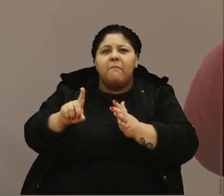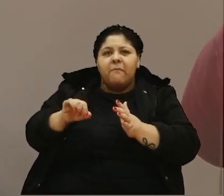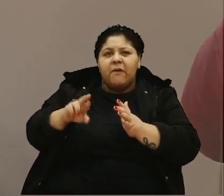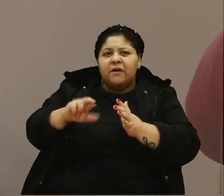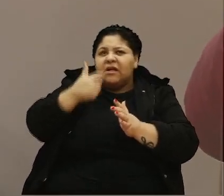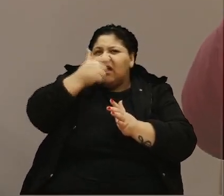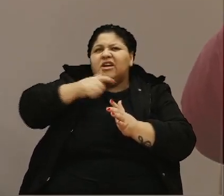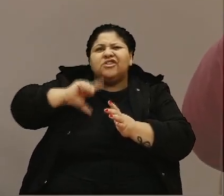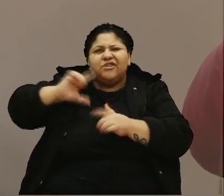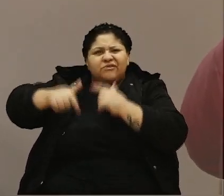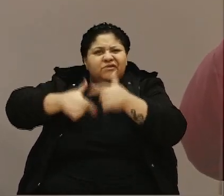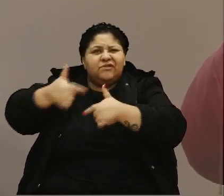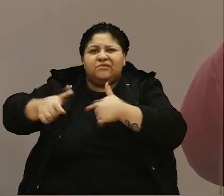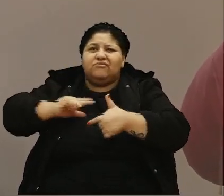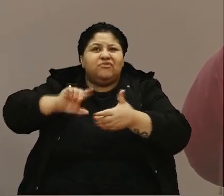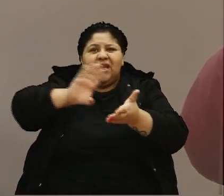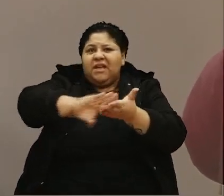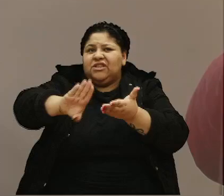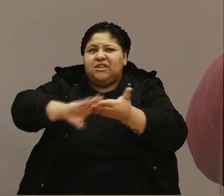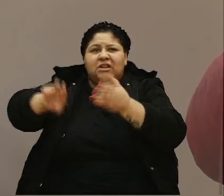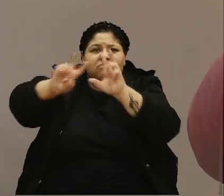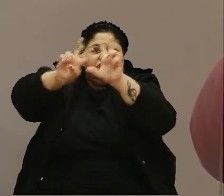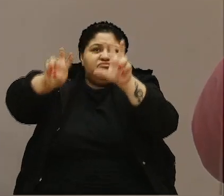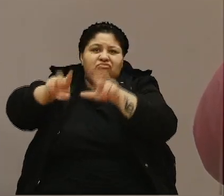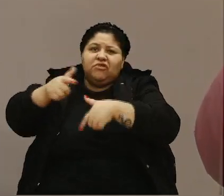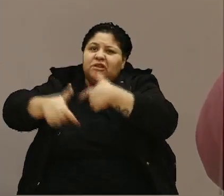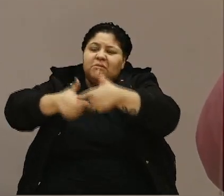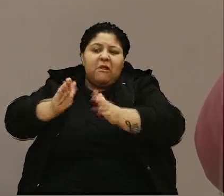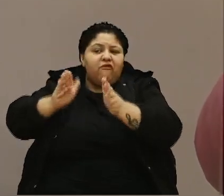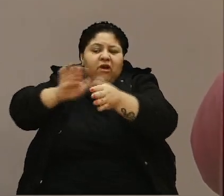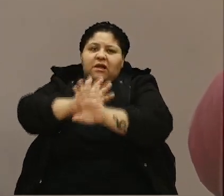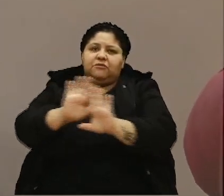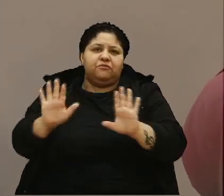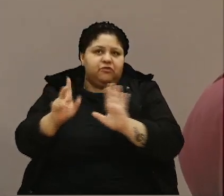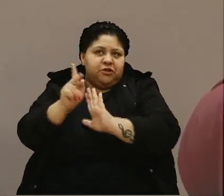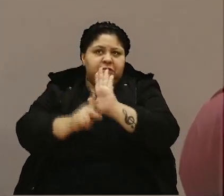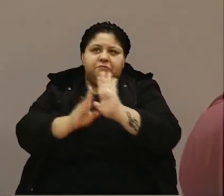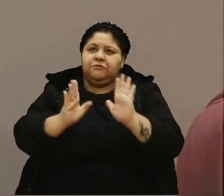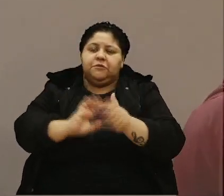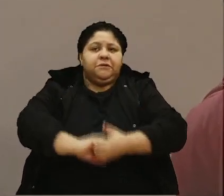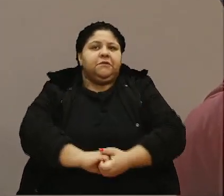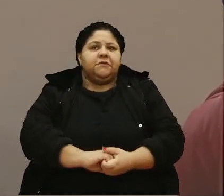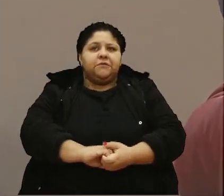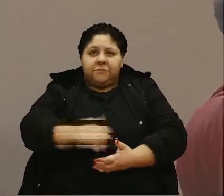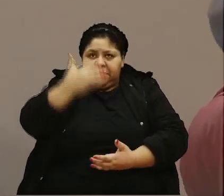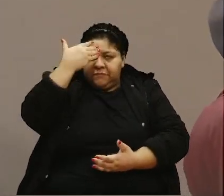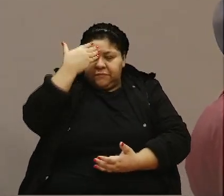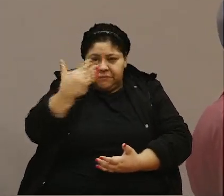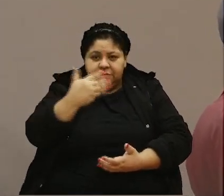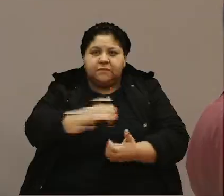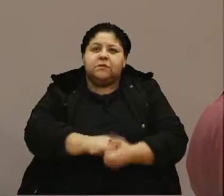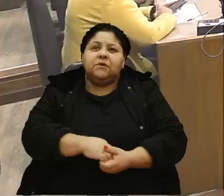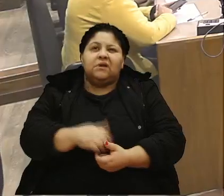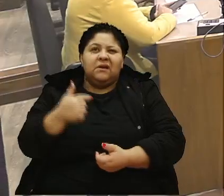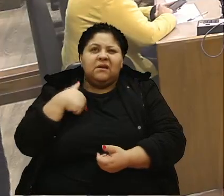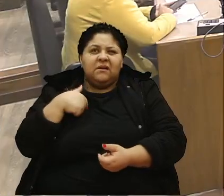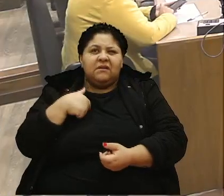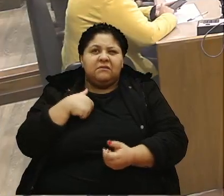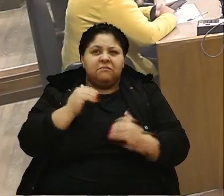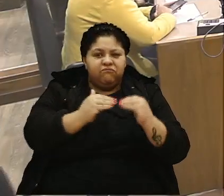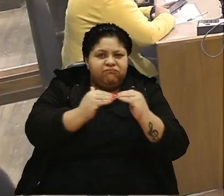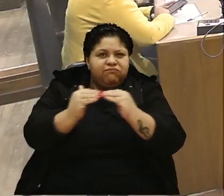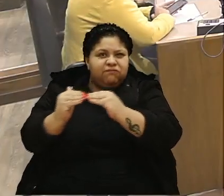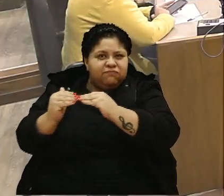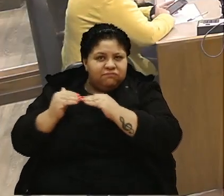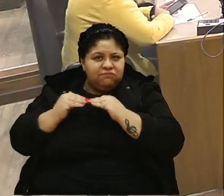isso, temos que trabalhar, não tem que retirar de pauta também e trabalhar dessa forma. Obrigado, vereador Cristiano, é nessa linha mesmo. E